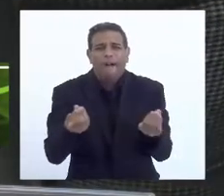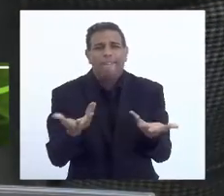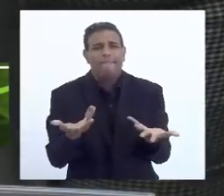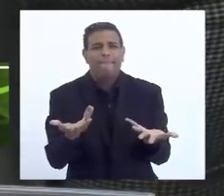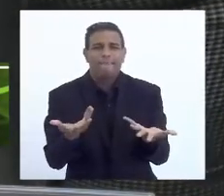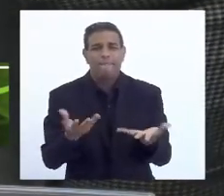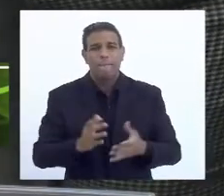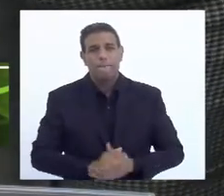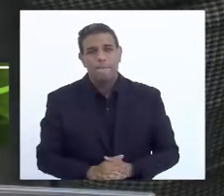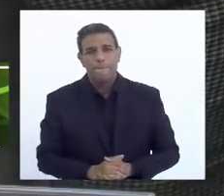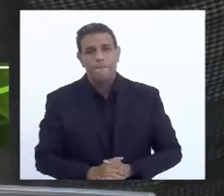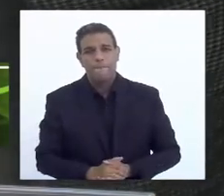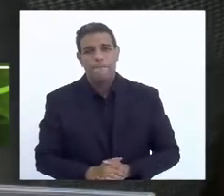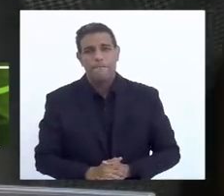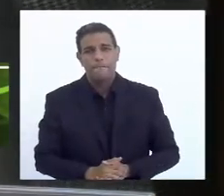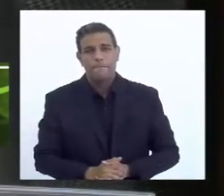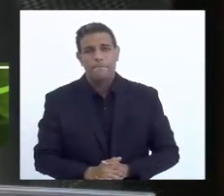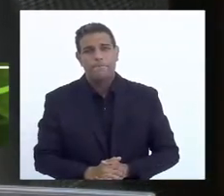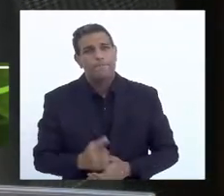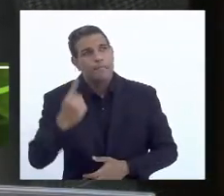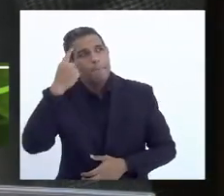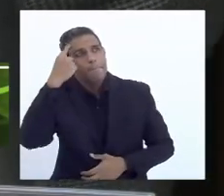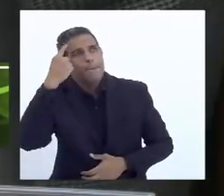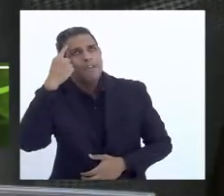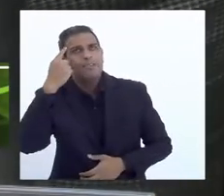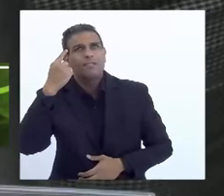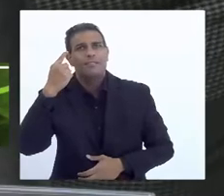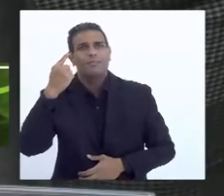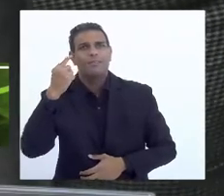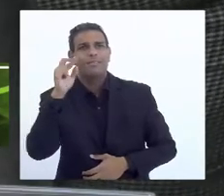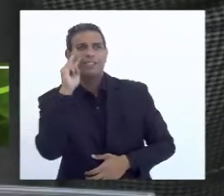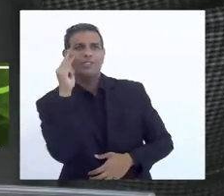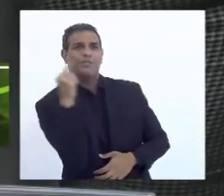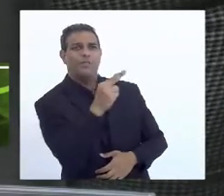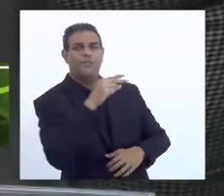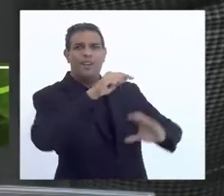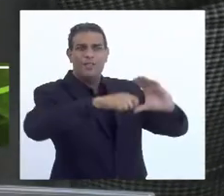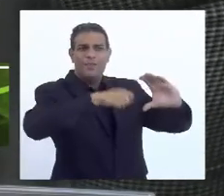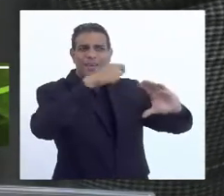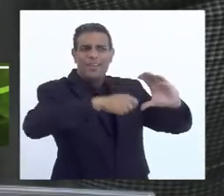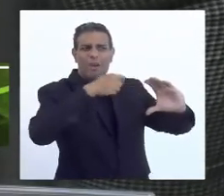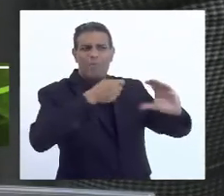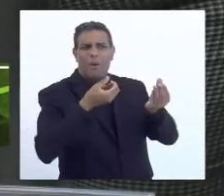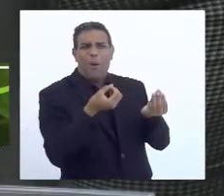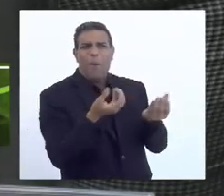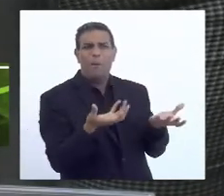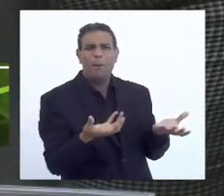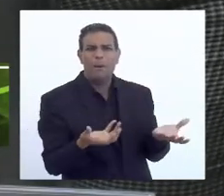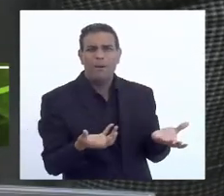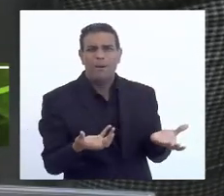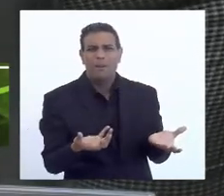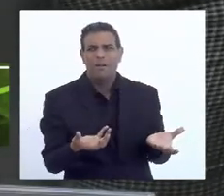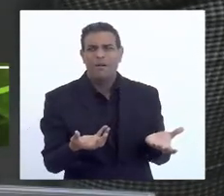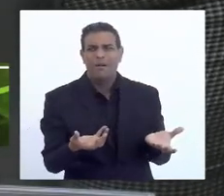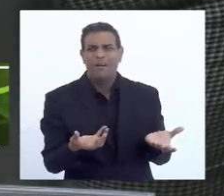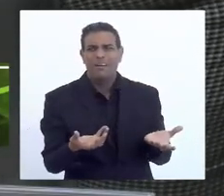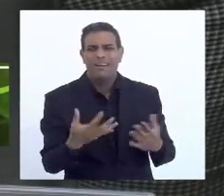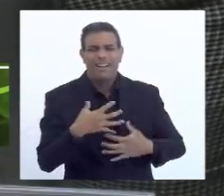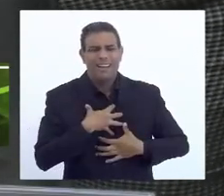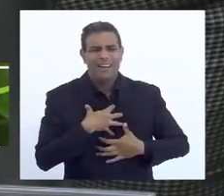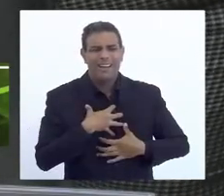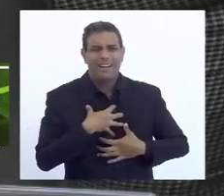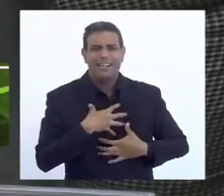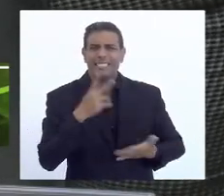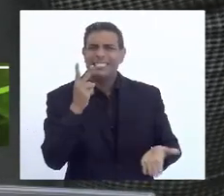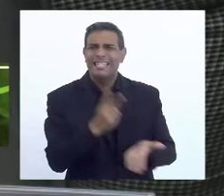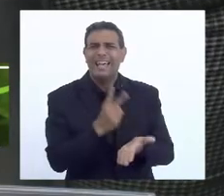Em determinado momento, eu cheguei a pensar, olhando para aquela imagem, que, nossa, eu não, toda vez